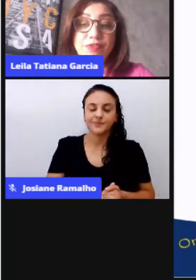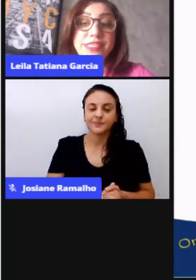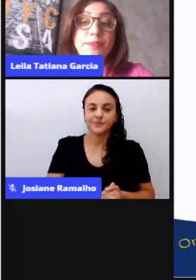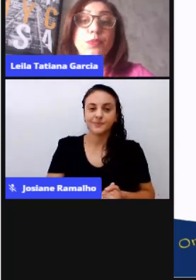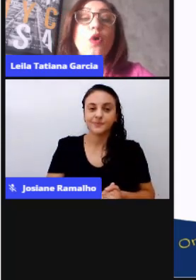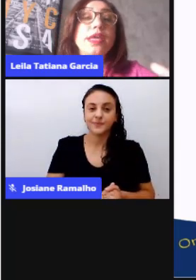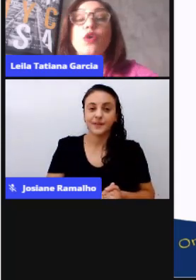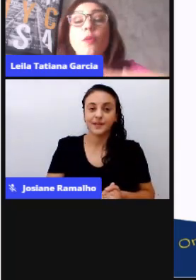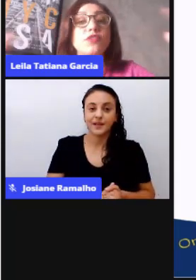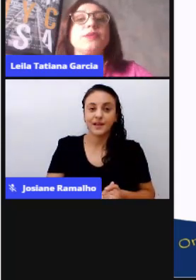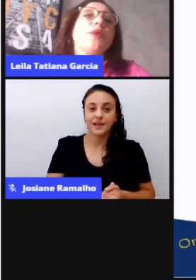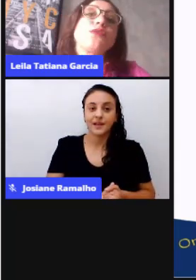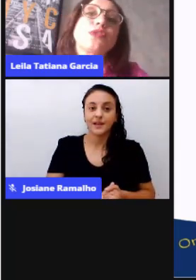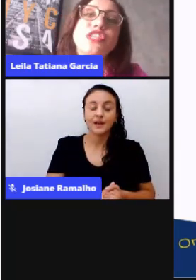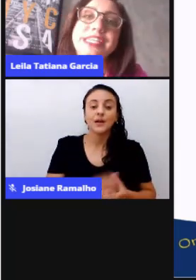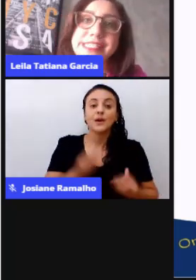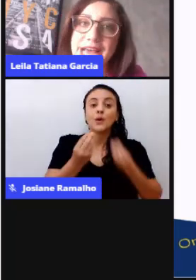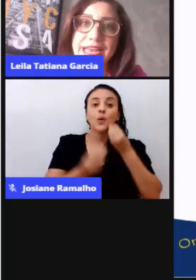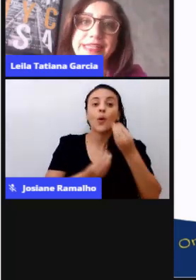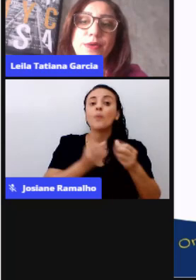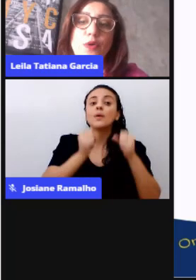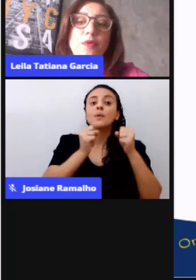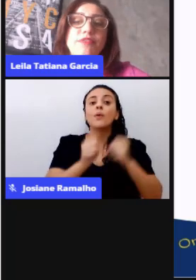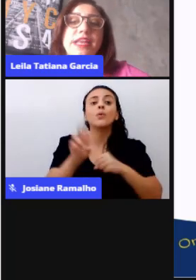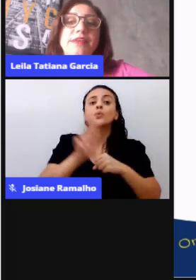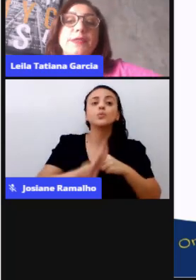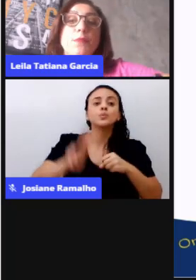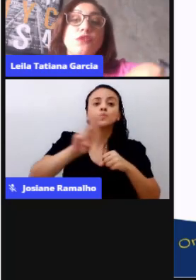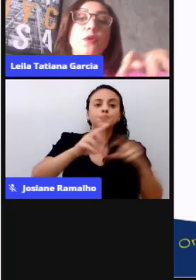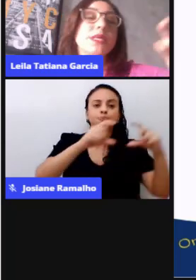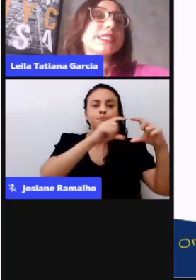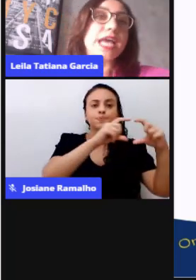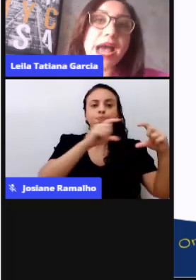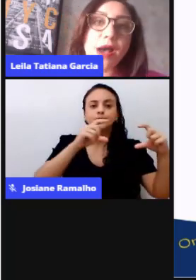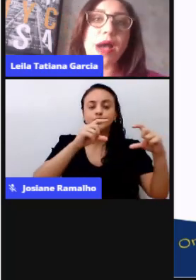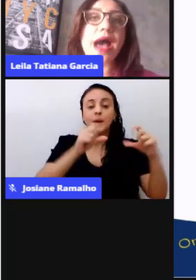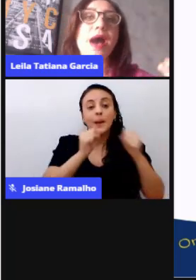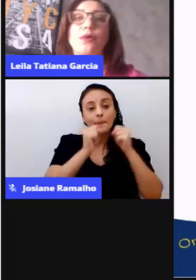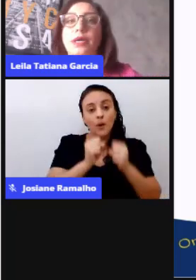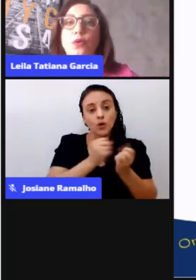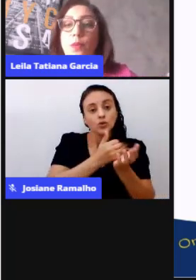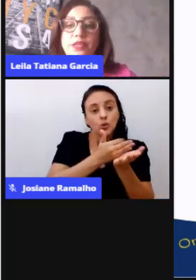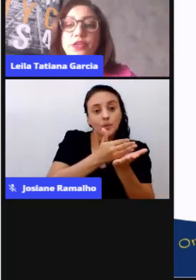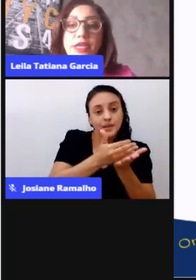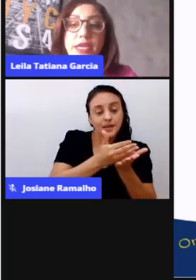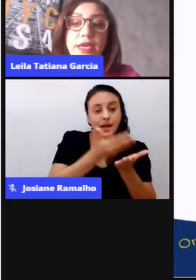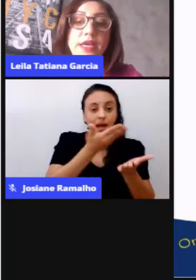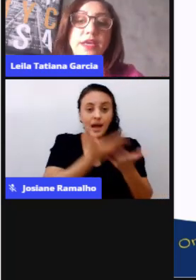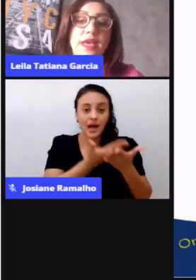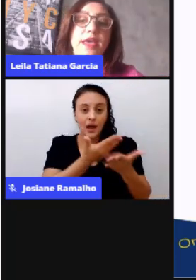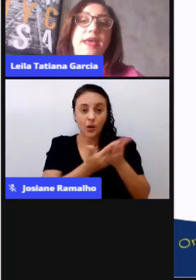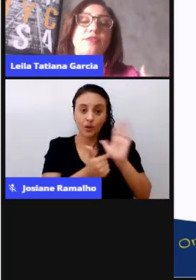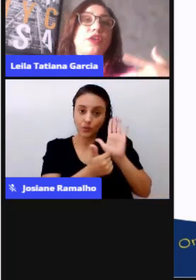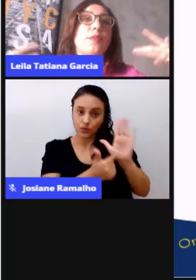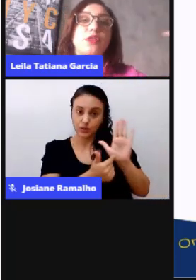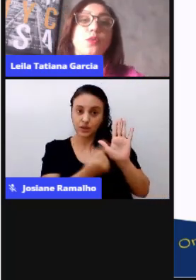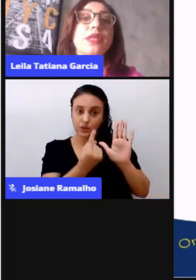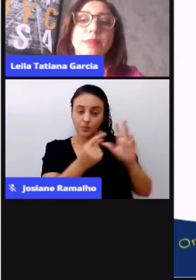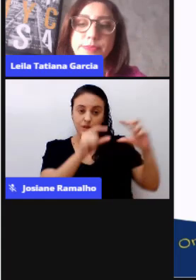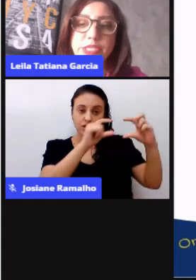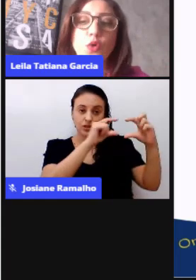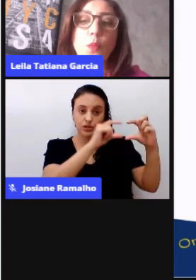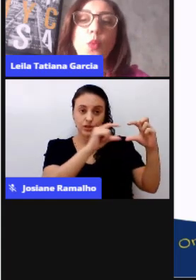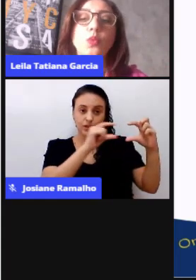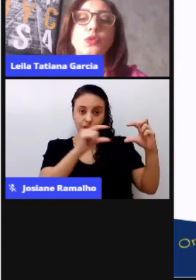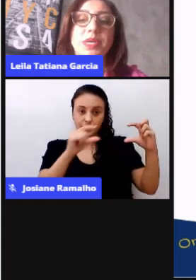tá? E como você pode utilizá-la? Então, como eu falei, você pode começar a aula com uma tirinha, geralmente